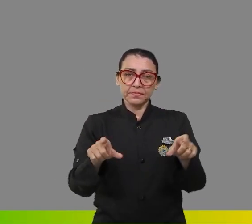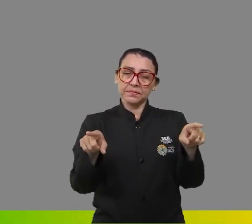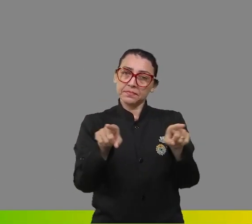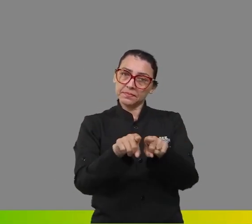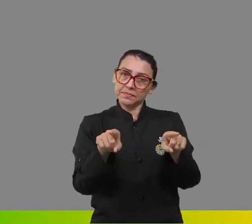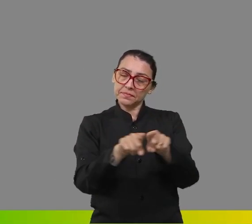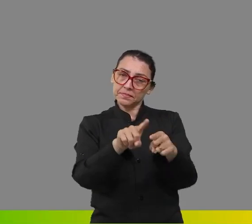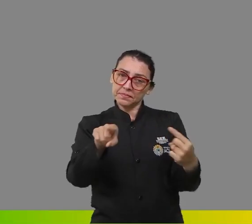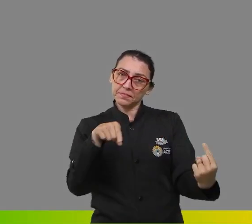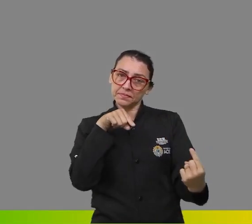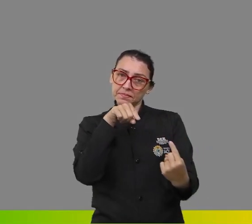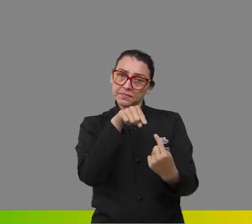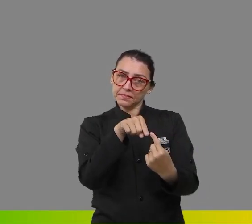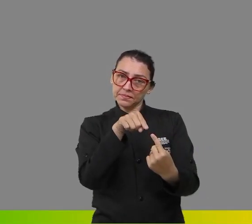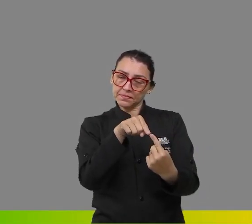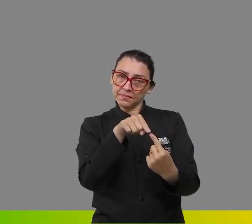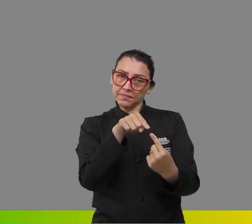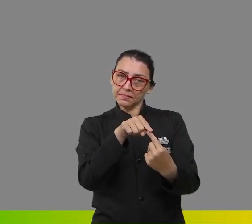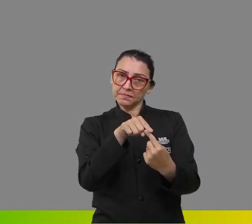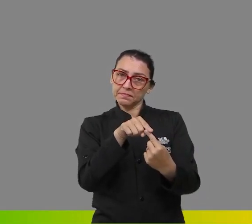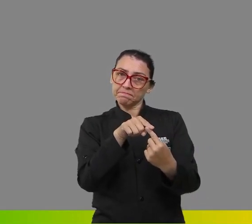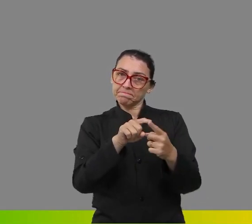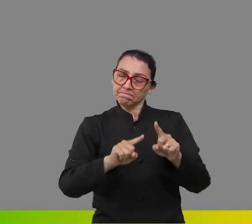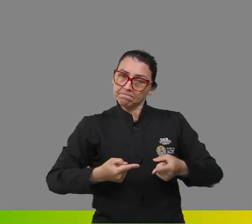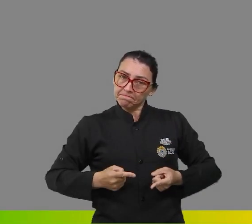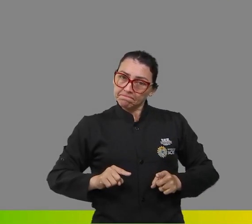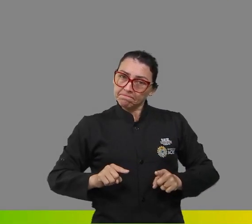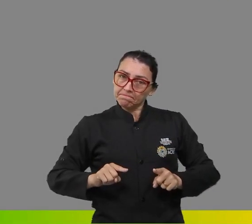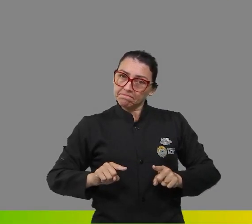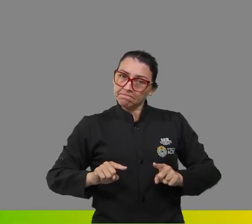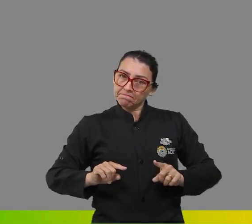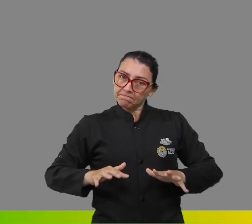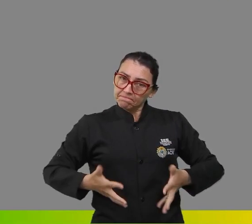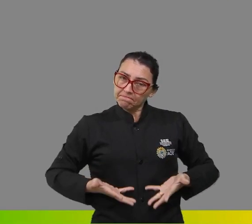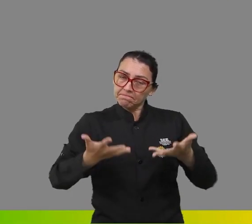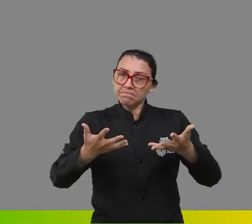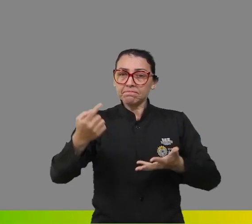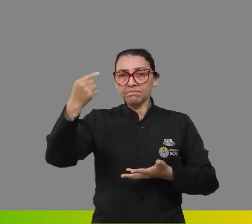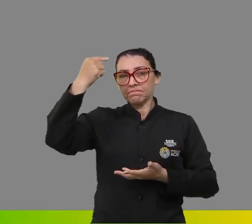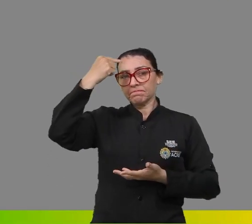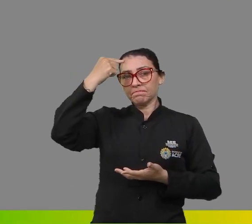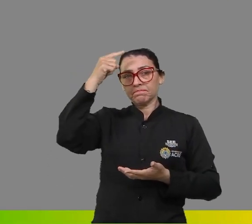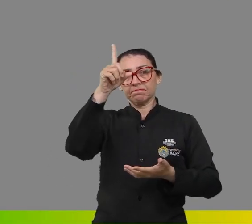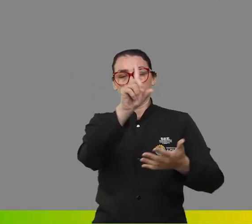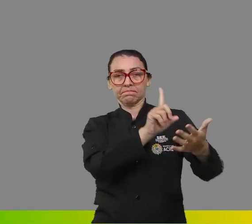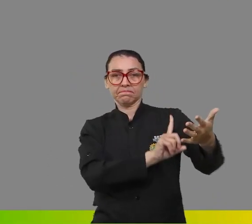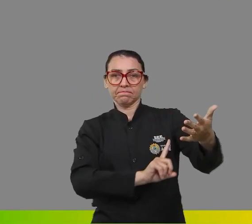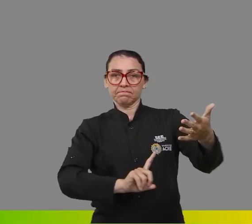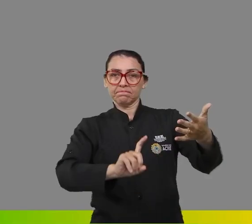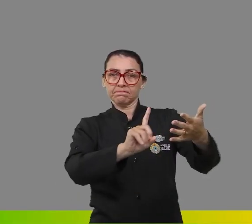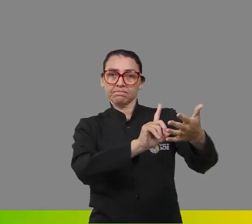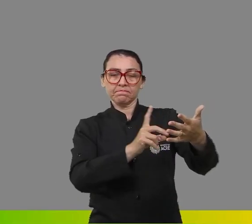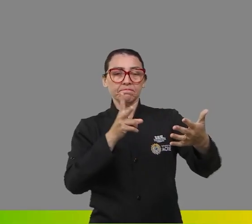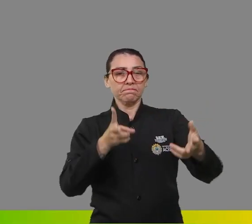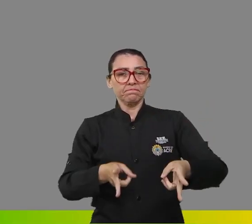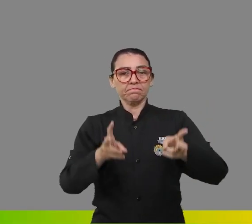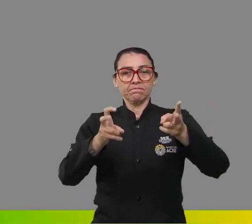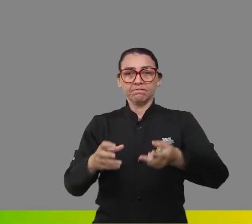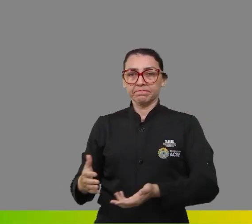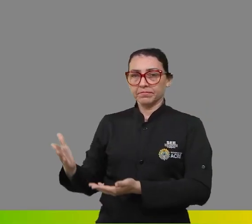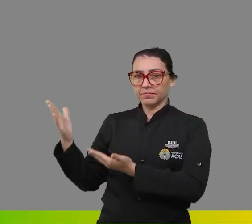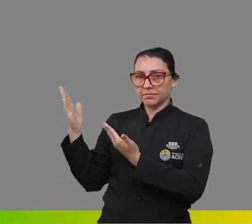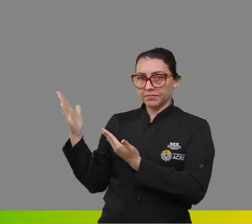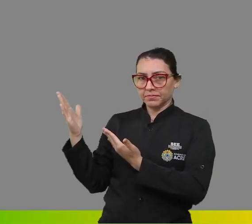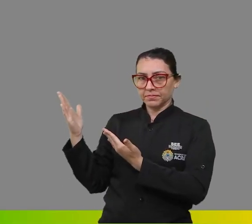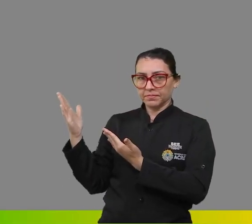é justamente provocar uma reflexão, como esse grafite que a gente pode ver aí, ele